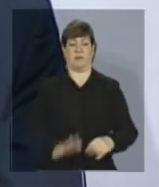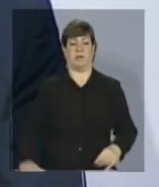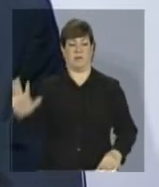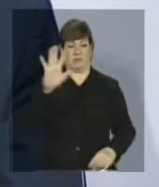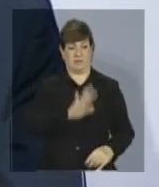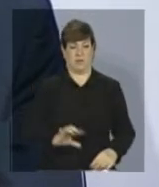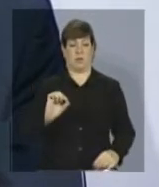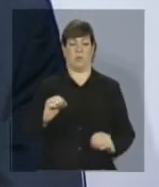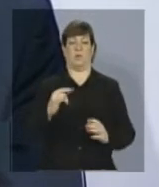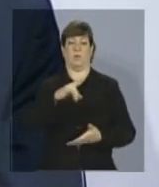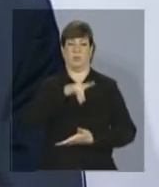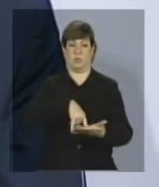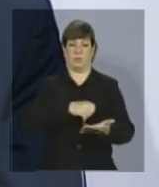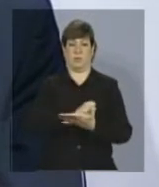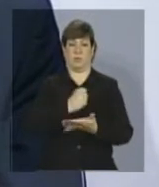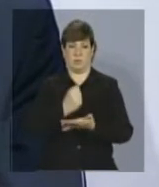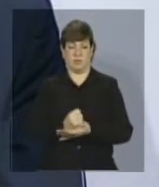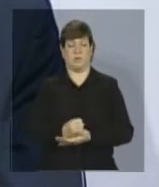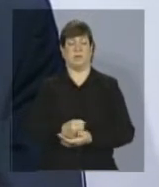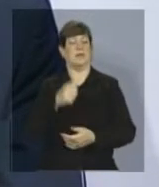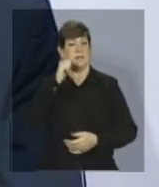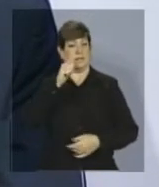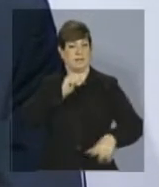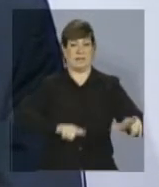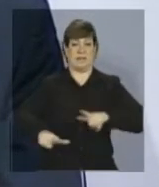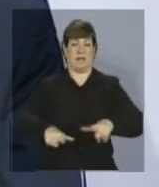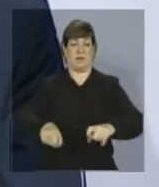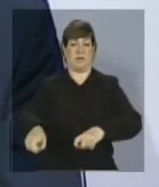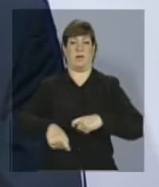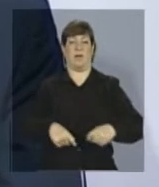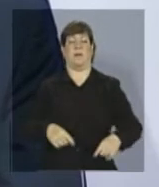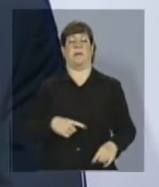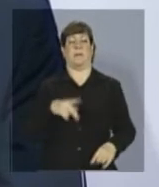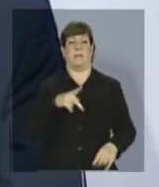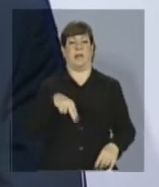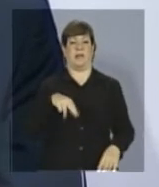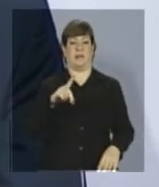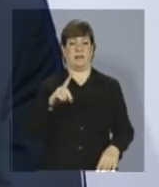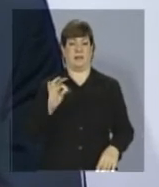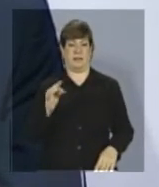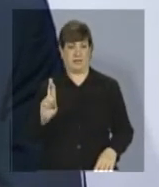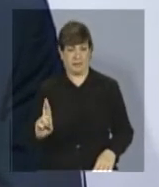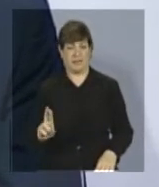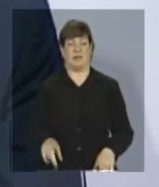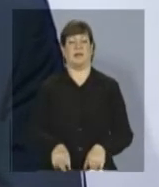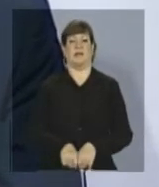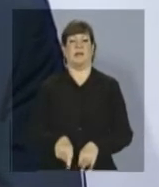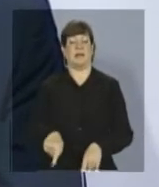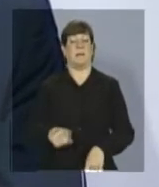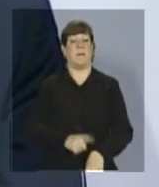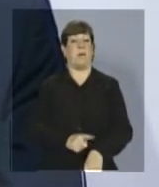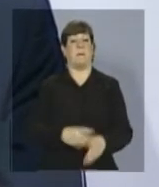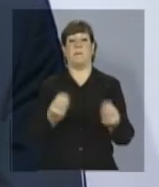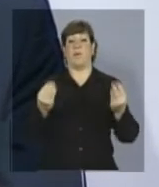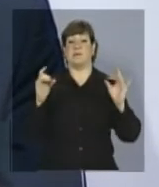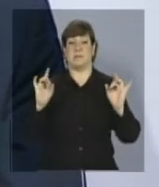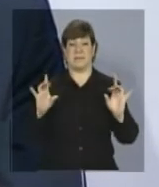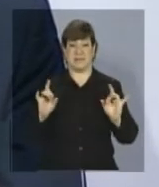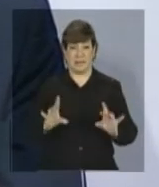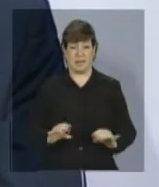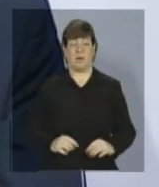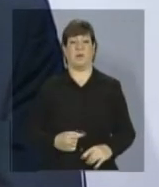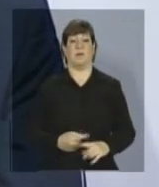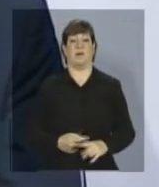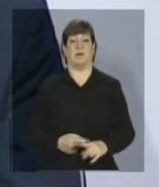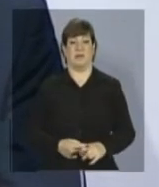de Documentação da Trabalhadora Rural, o PNDTR, é um momento muito especial, porque nós temos convicção